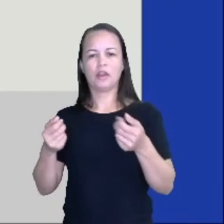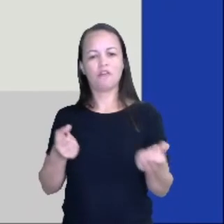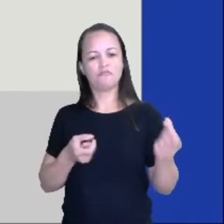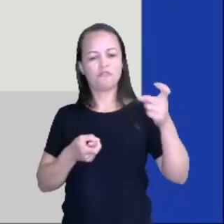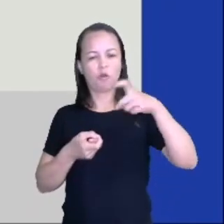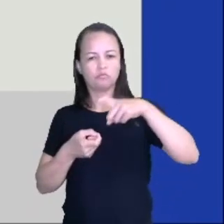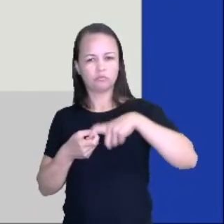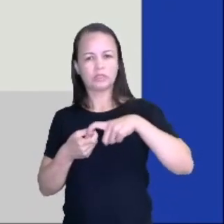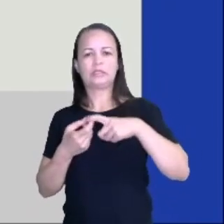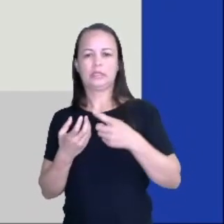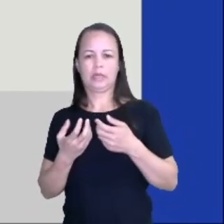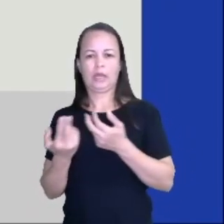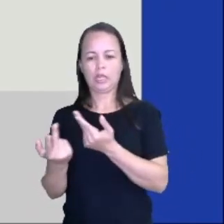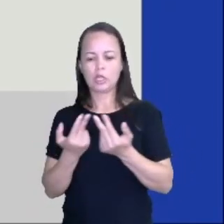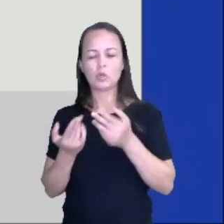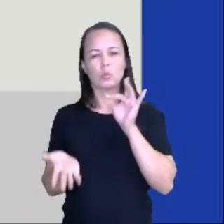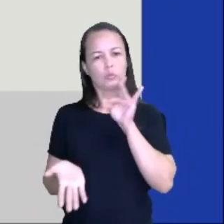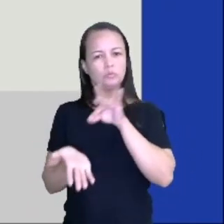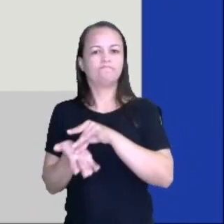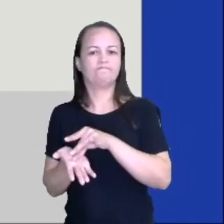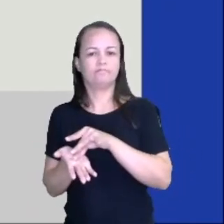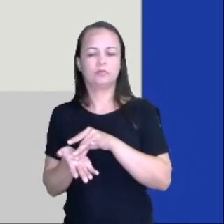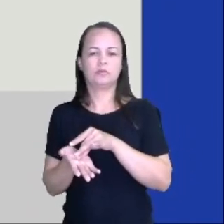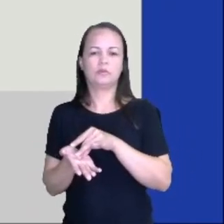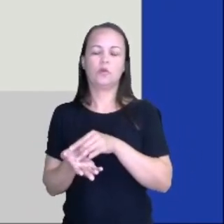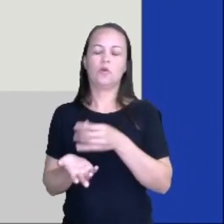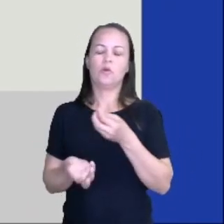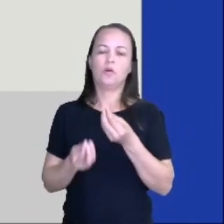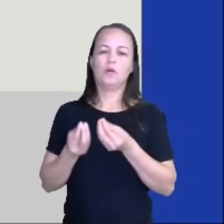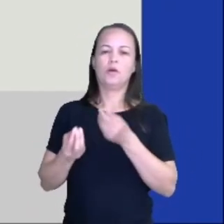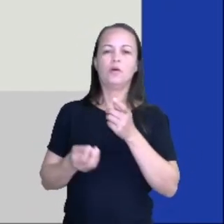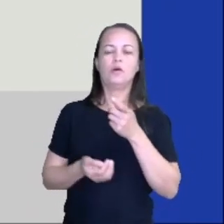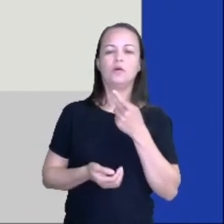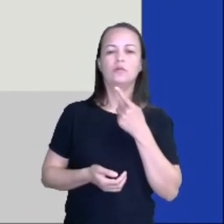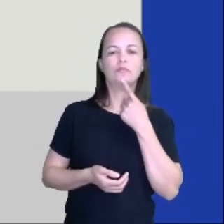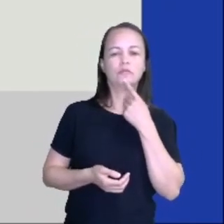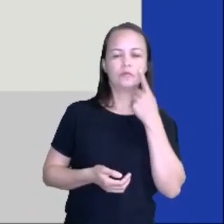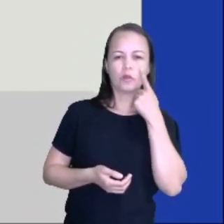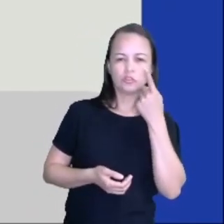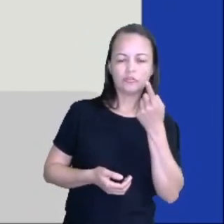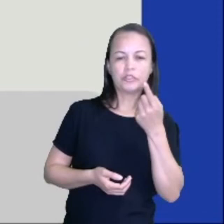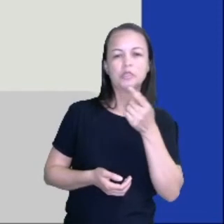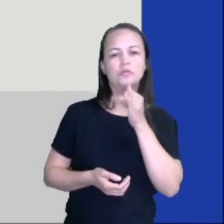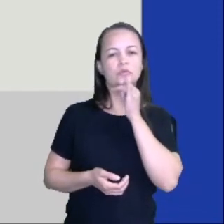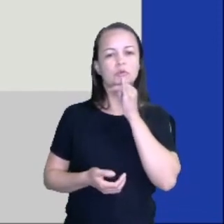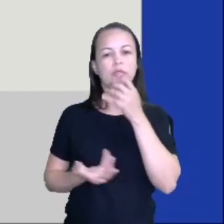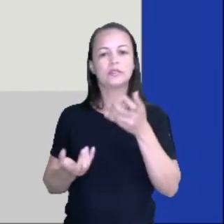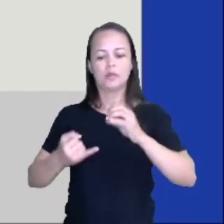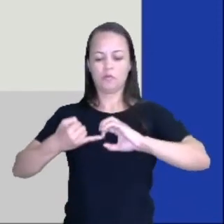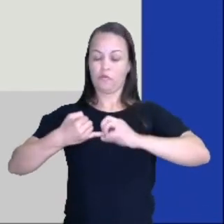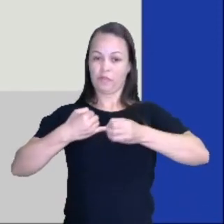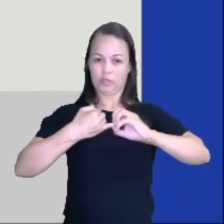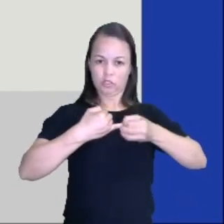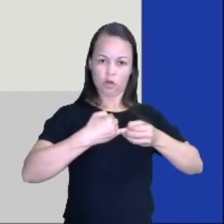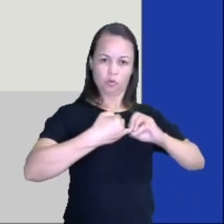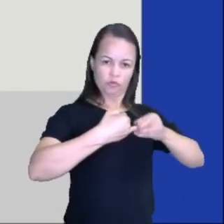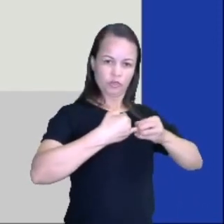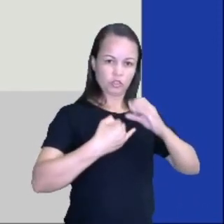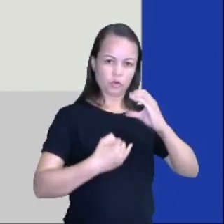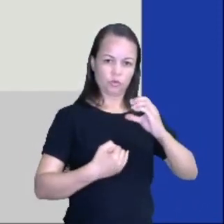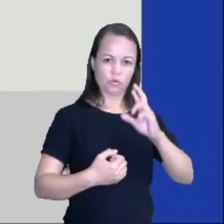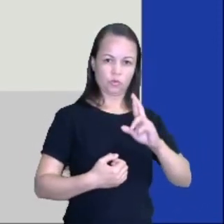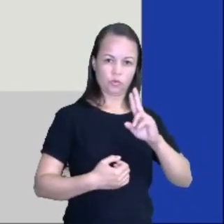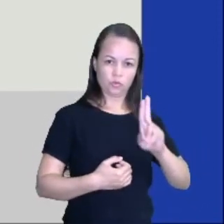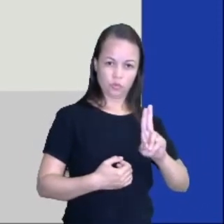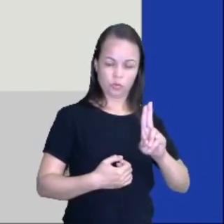Como nós vimos, por exemplo, o feijão, né? O feijão, ele tinha uma forma quando estava cru e a